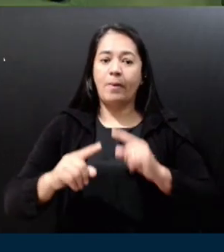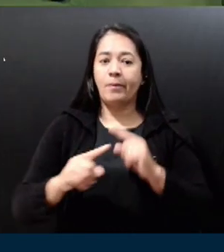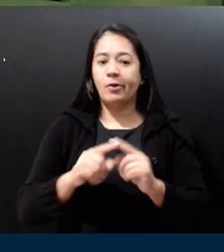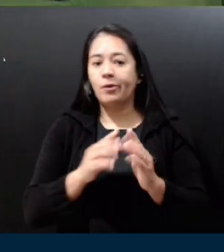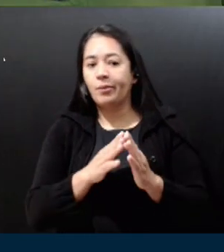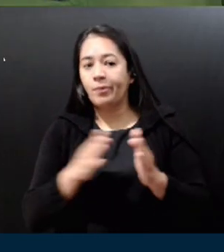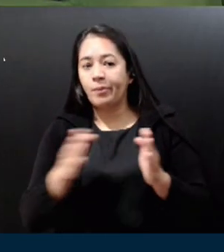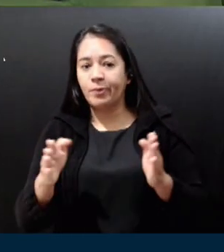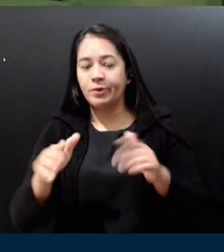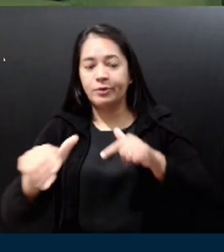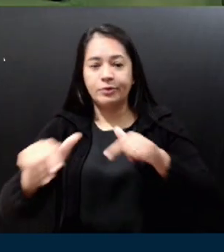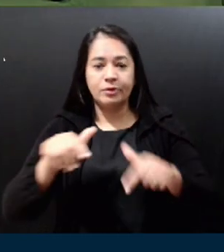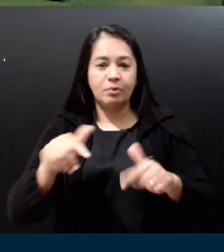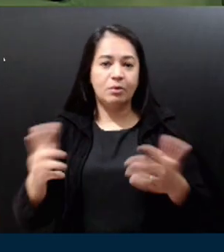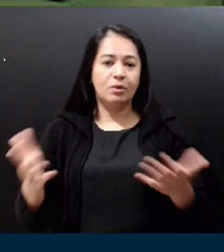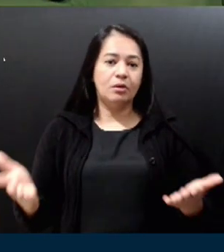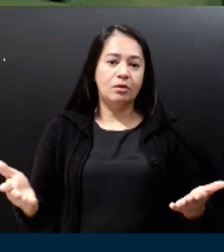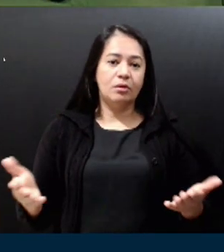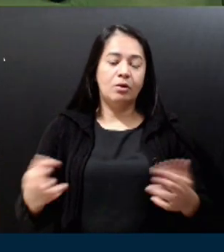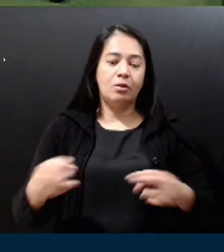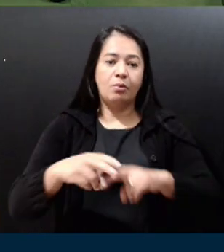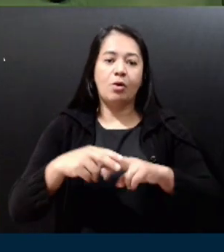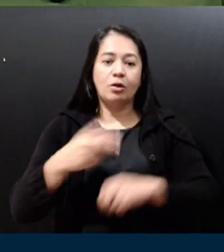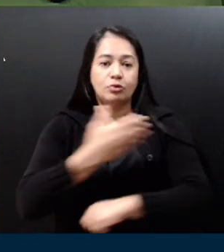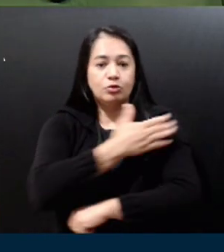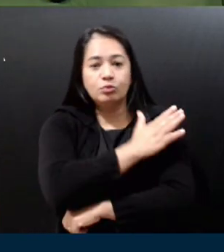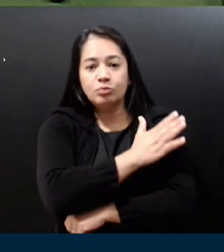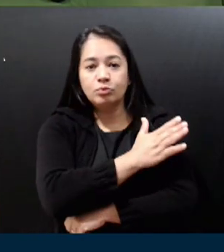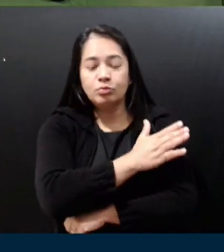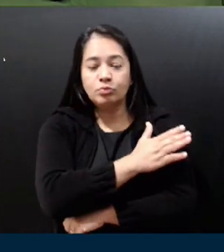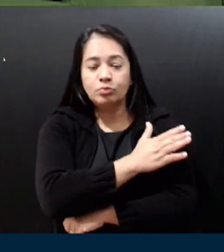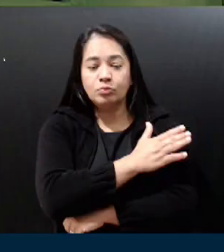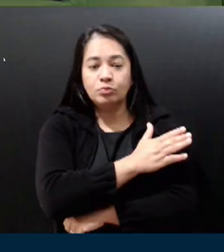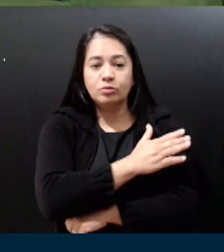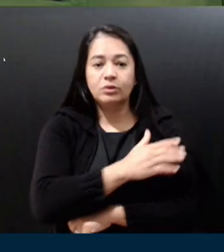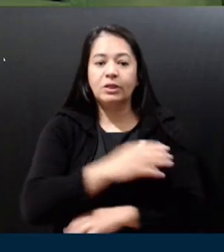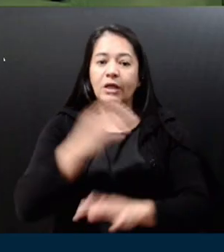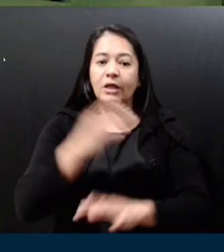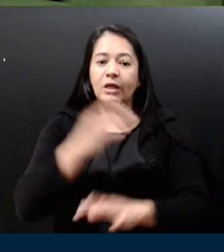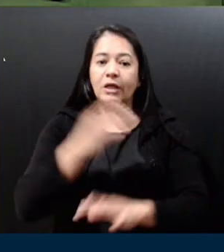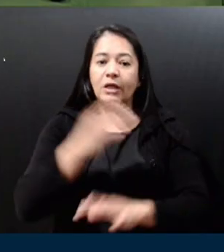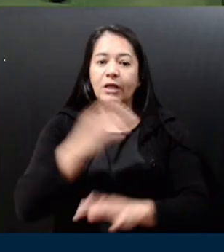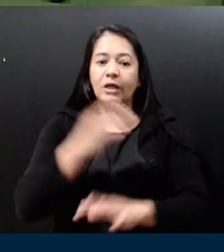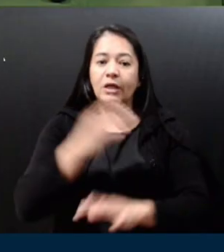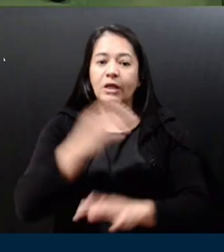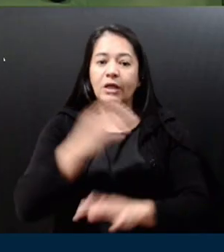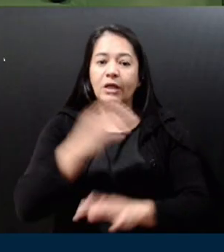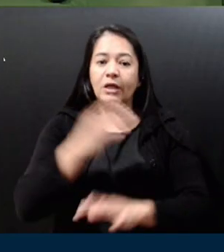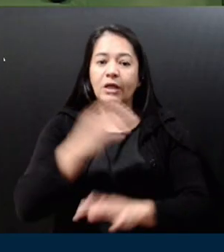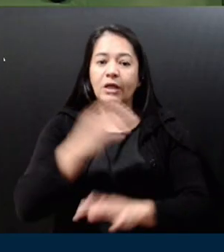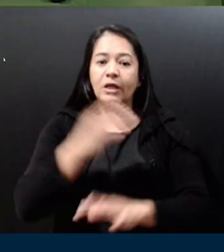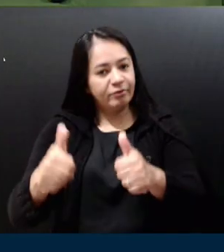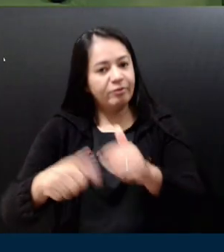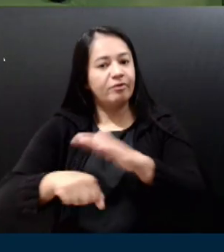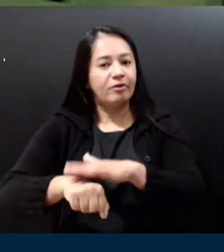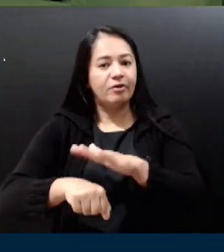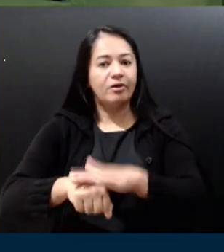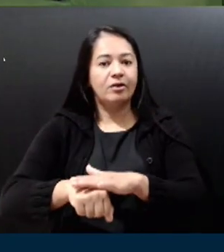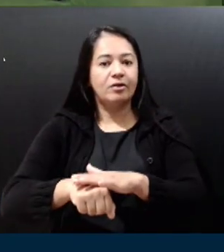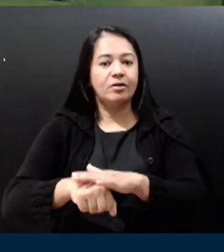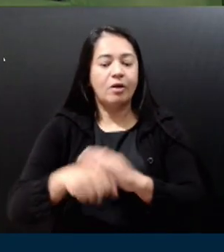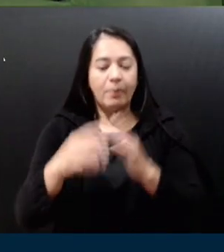familiar ou profissional, a justiça está para isso, tudo bem? Para dar uma pensão, para dar uma